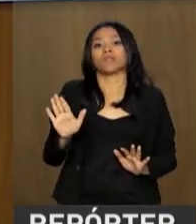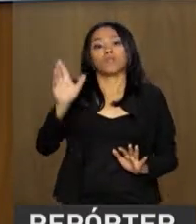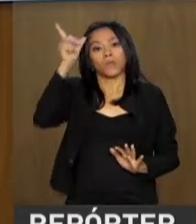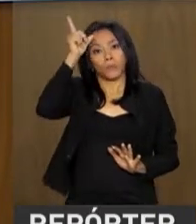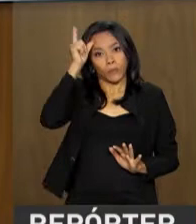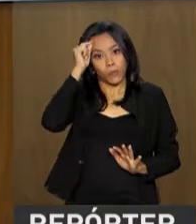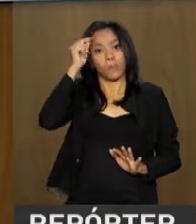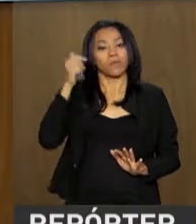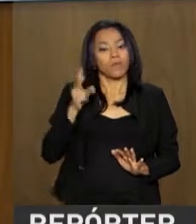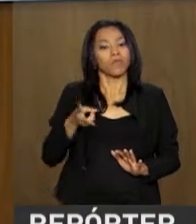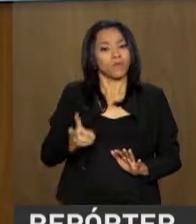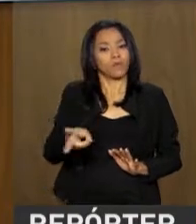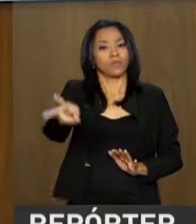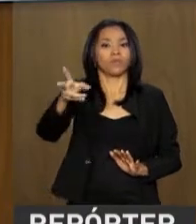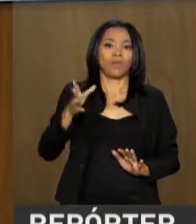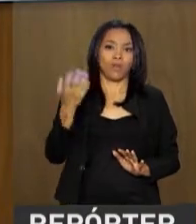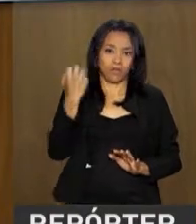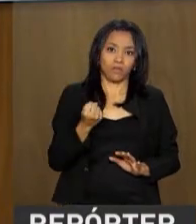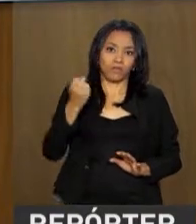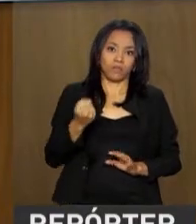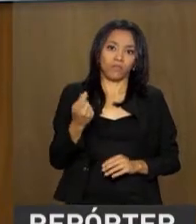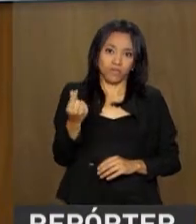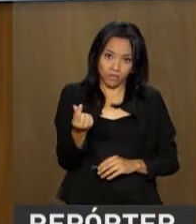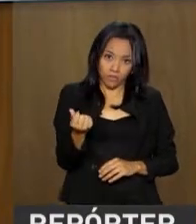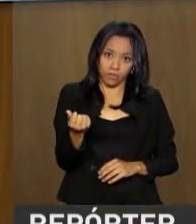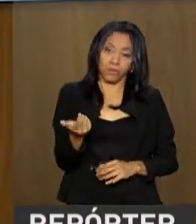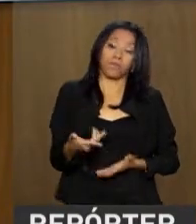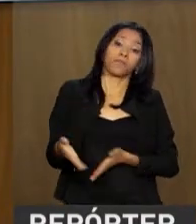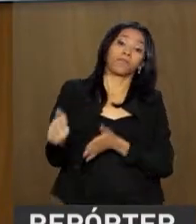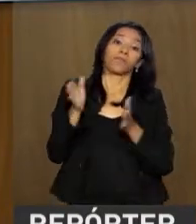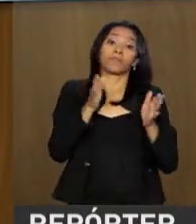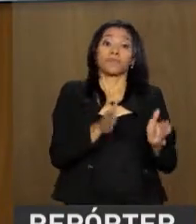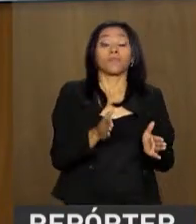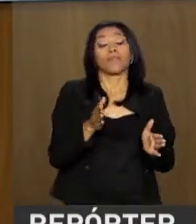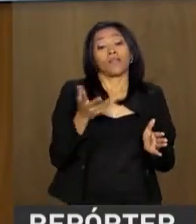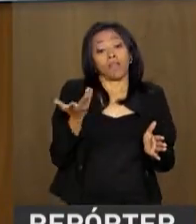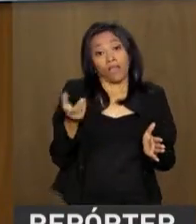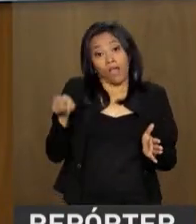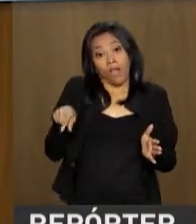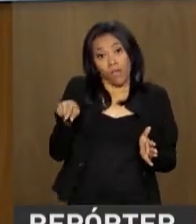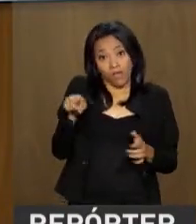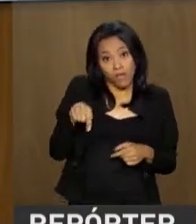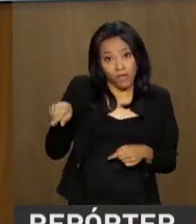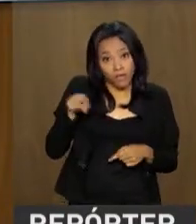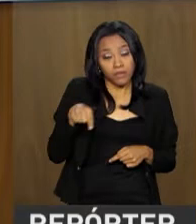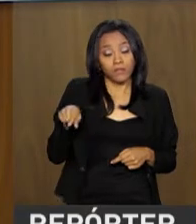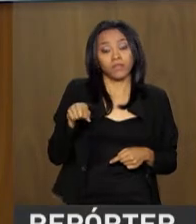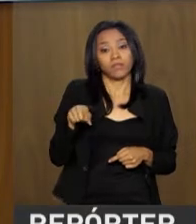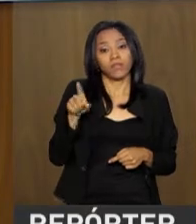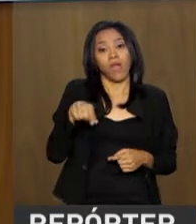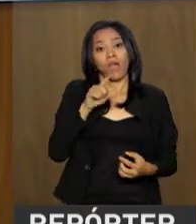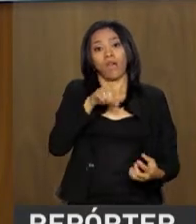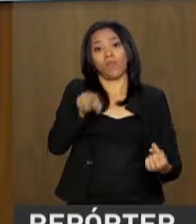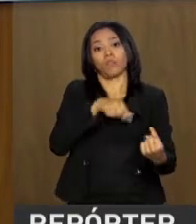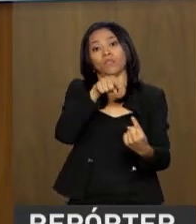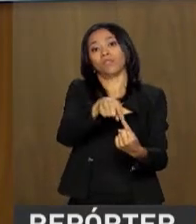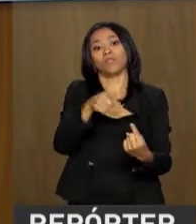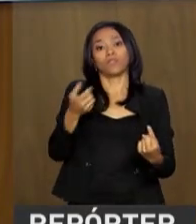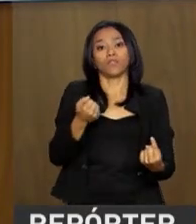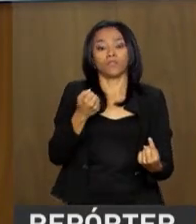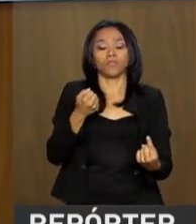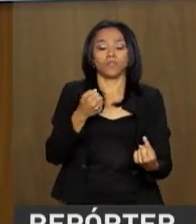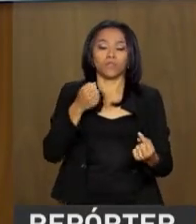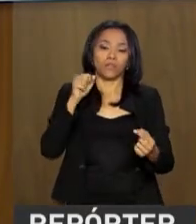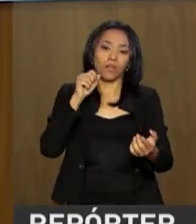tranquilos que vão continuar a receber o benefício da mesma maneira esse é inclusive o próprio e é o objetivo da reforma da previdência